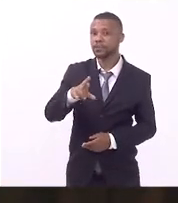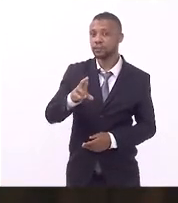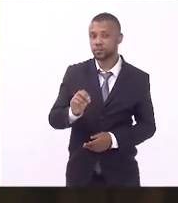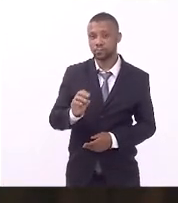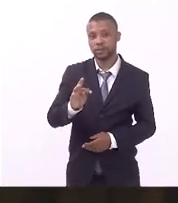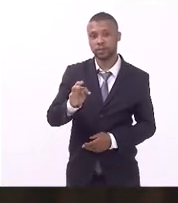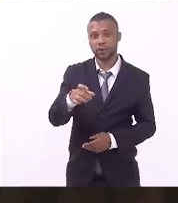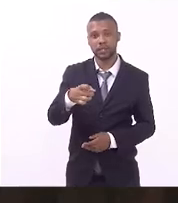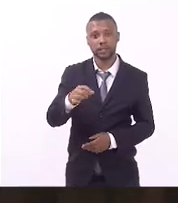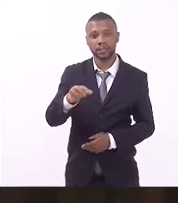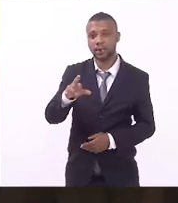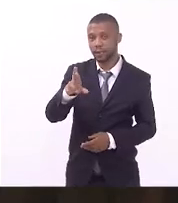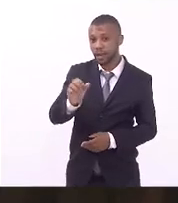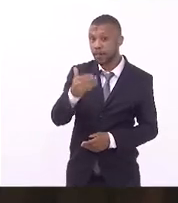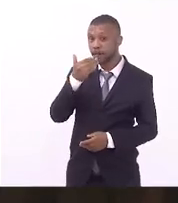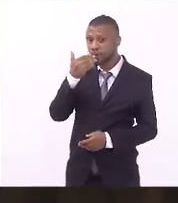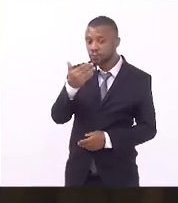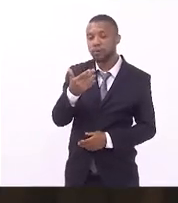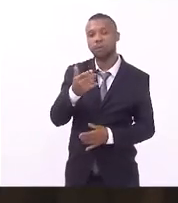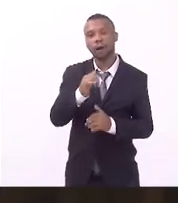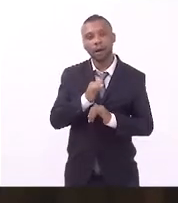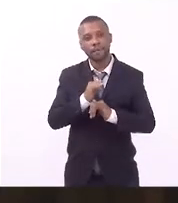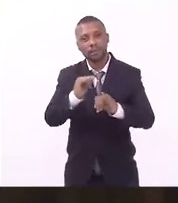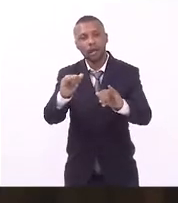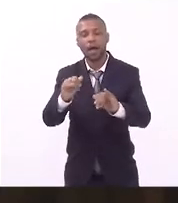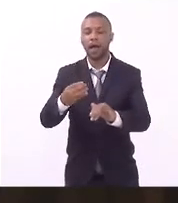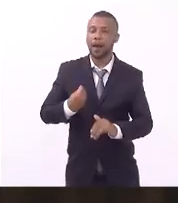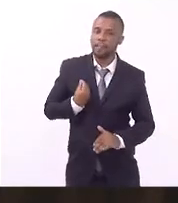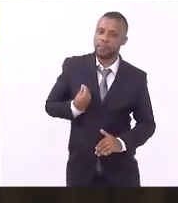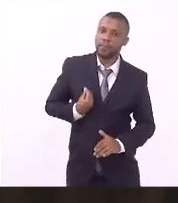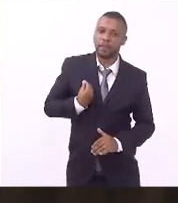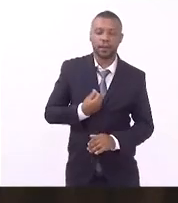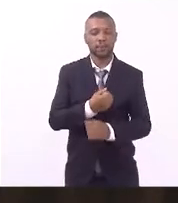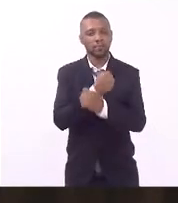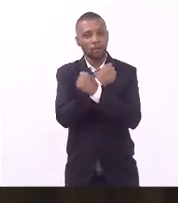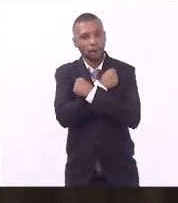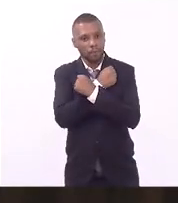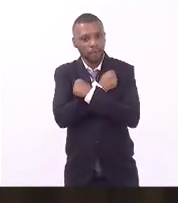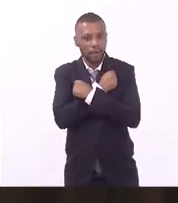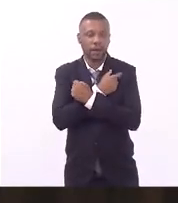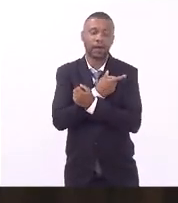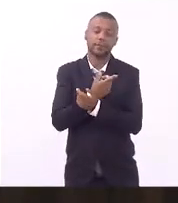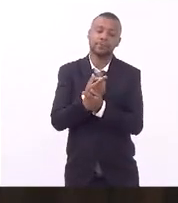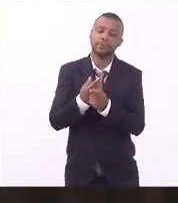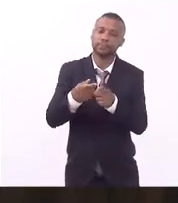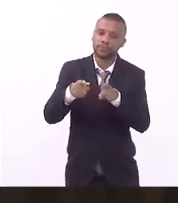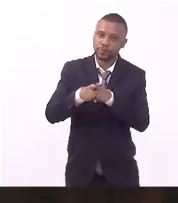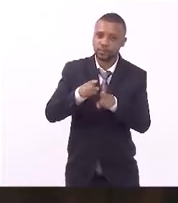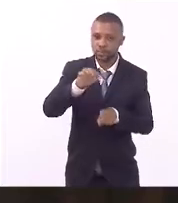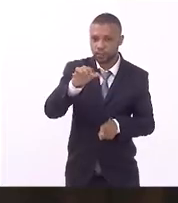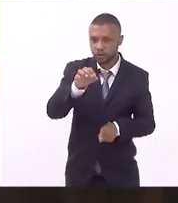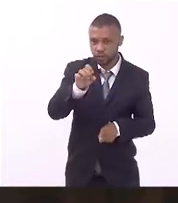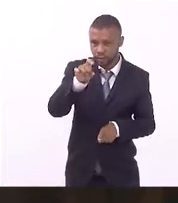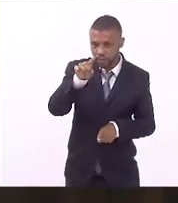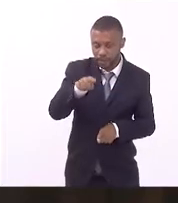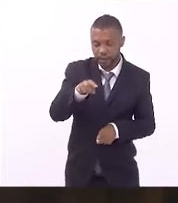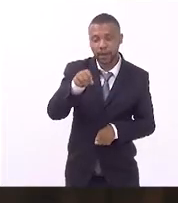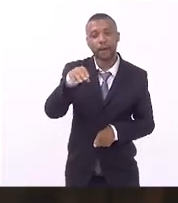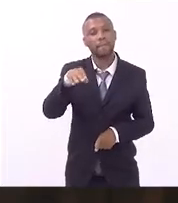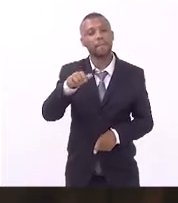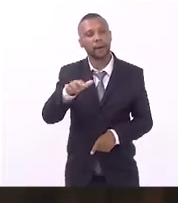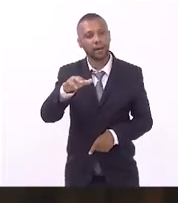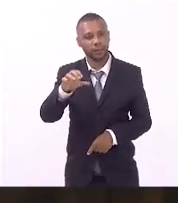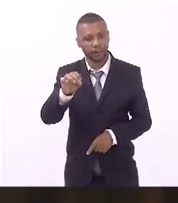pediu para registrar a presença dele, um abraço no Pagê, Zezé Sack, jornalista, Márcio da